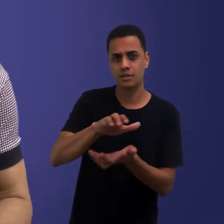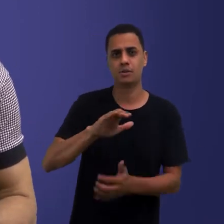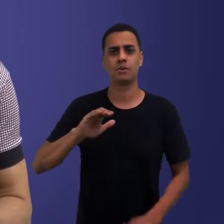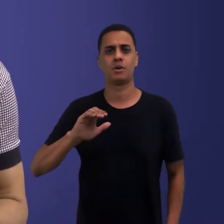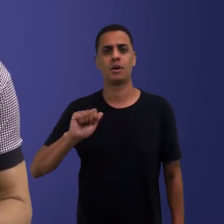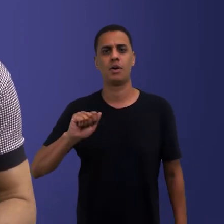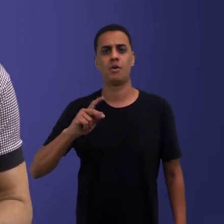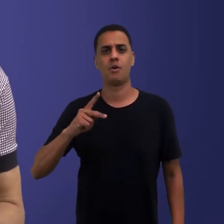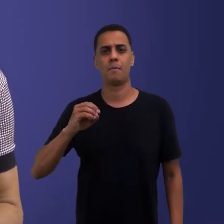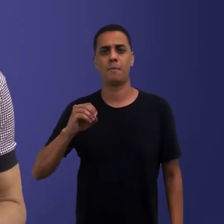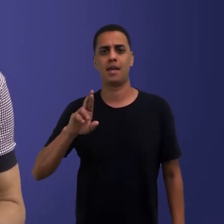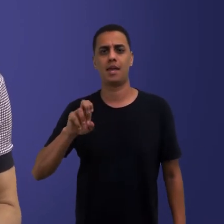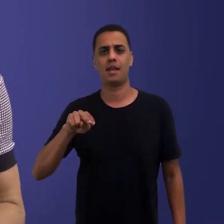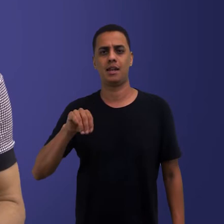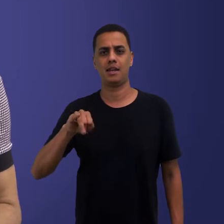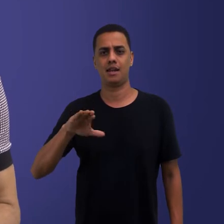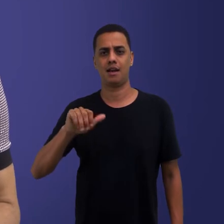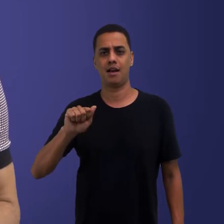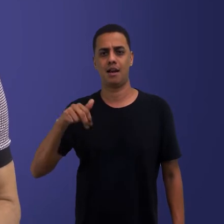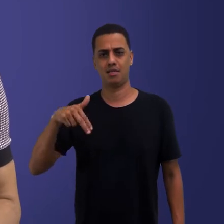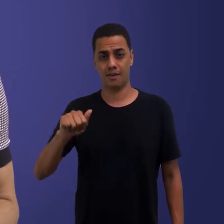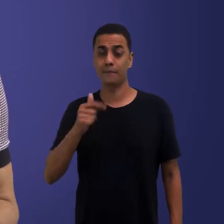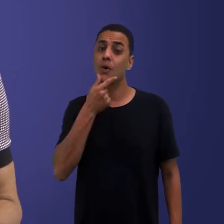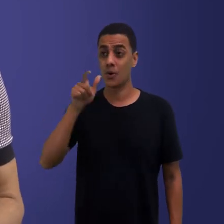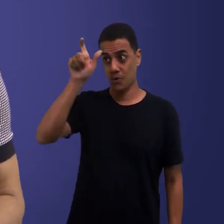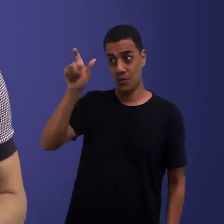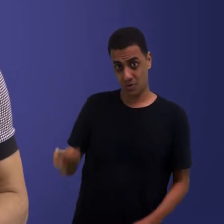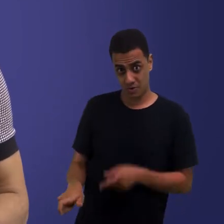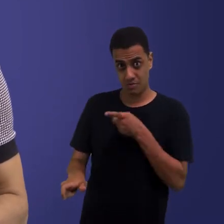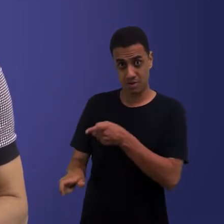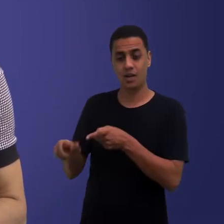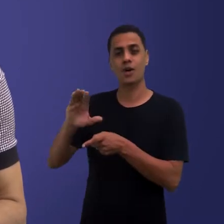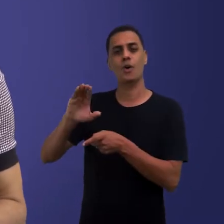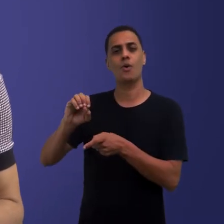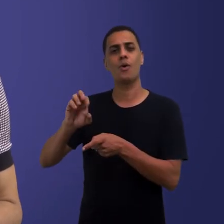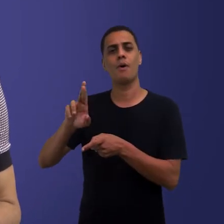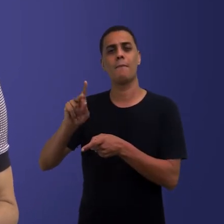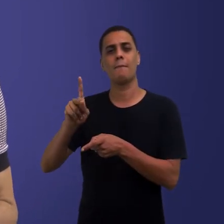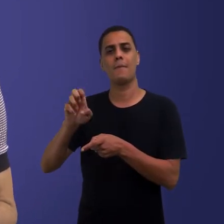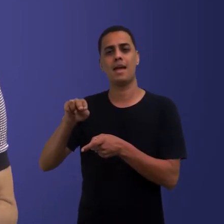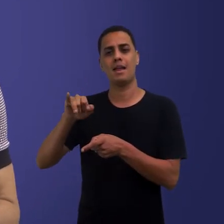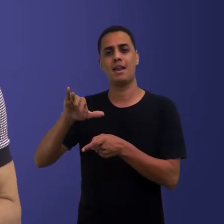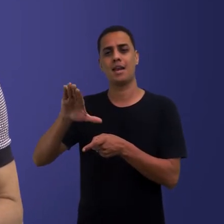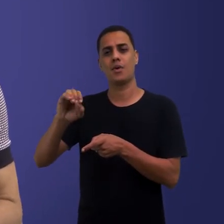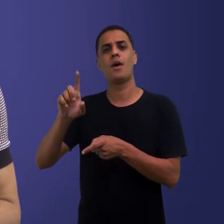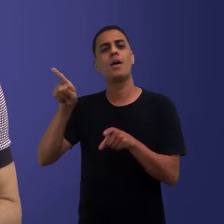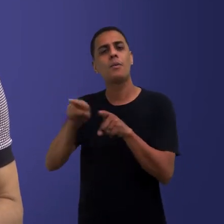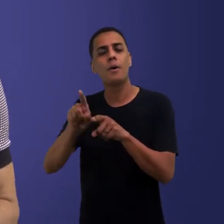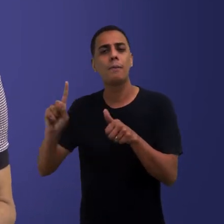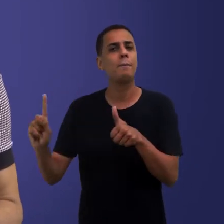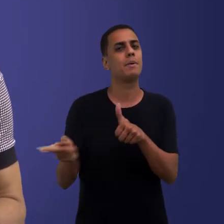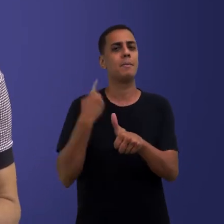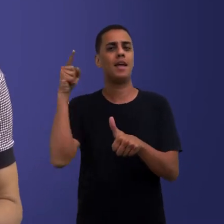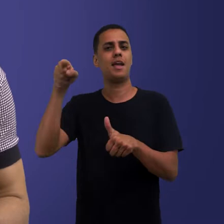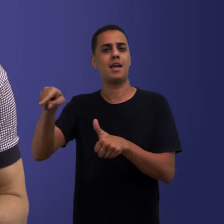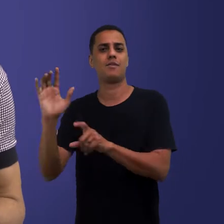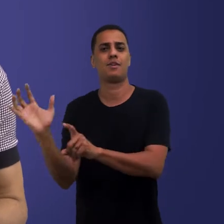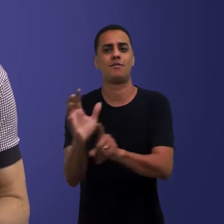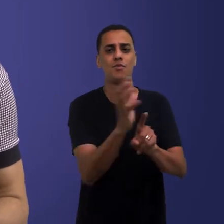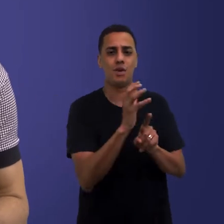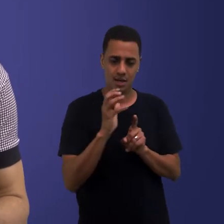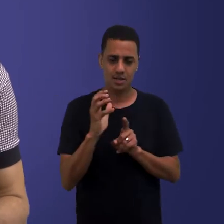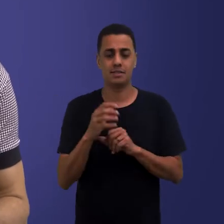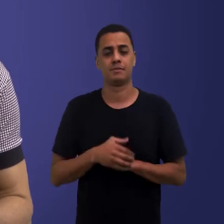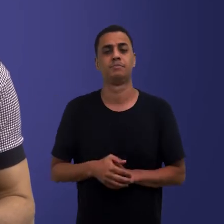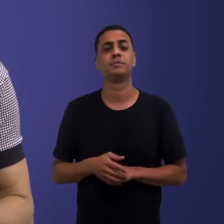assim denominada Revolução Copernicana, tendo Copérnico como representante mais badalado, provoca um